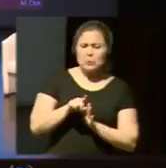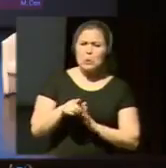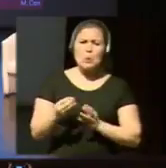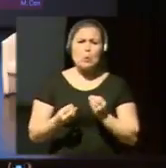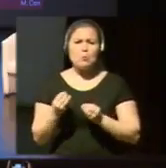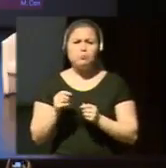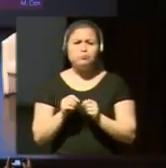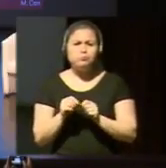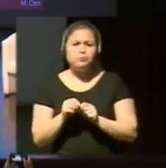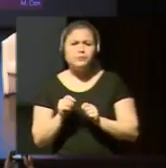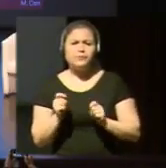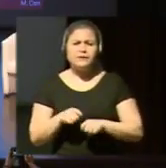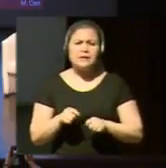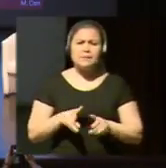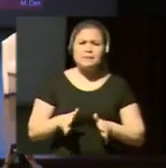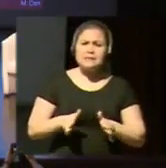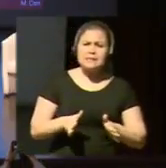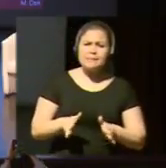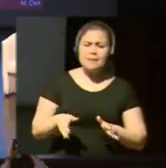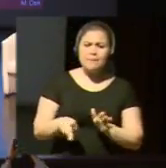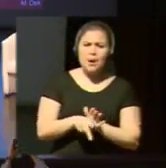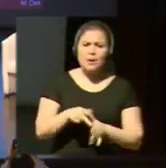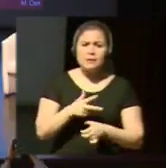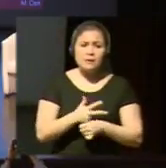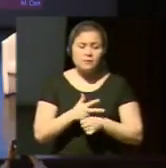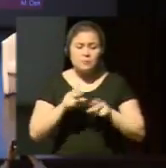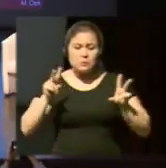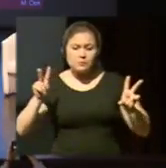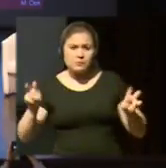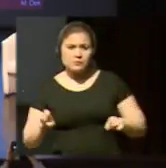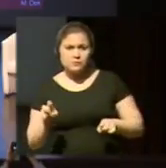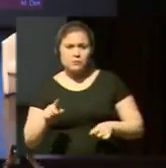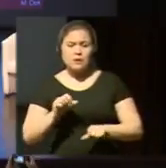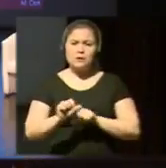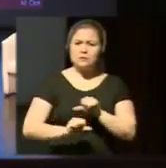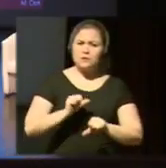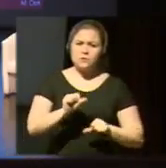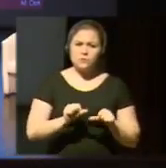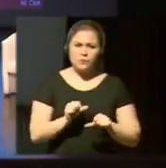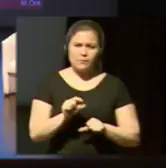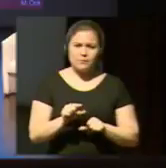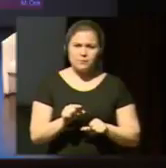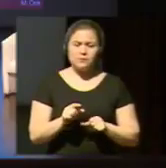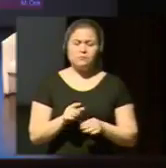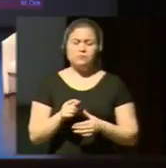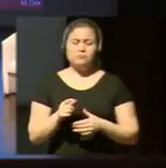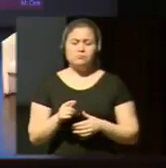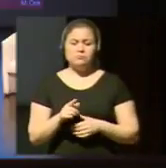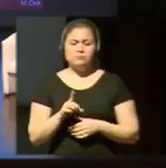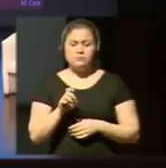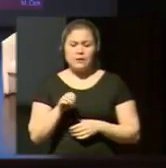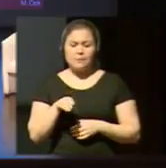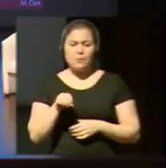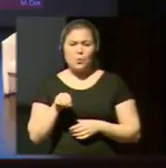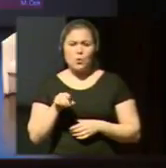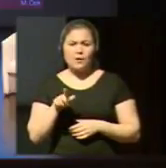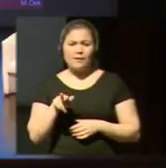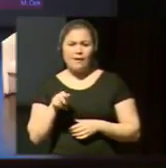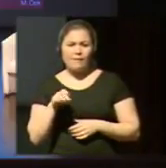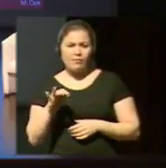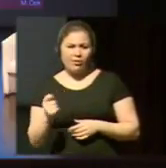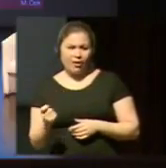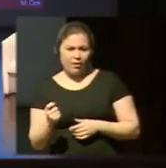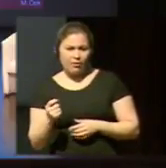podemos sensibilizar os idosos para a temática da transformação demográfica, como é que